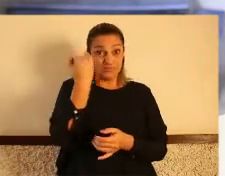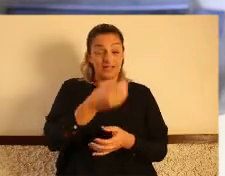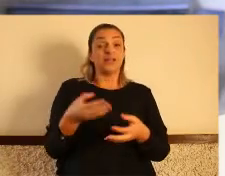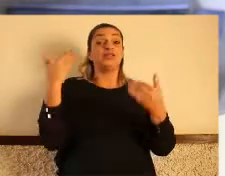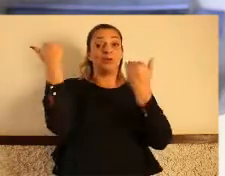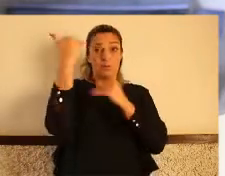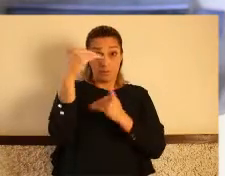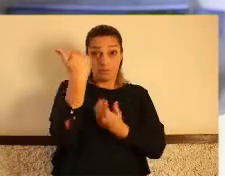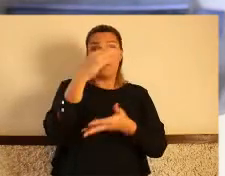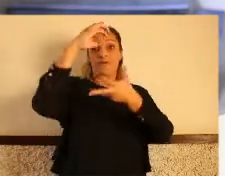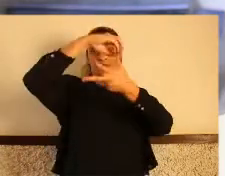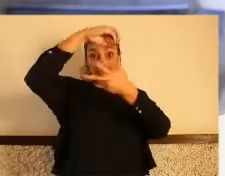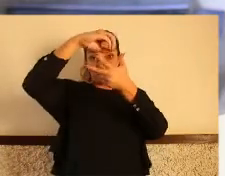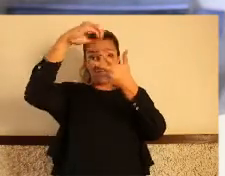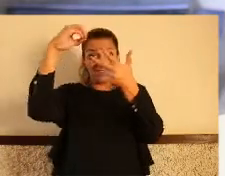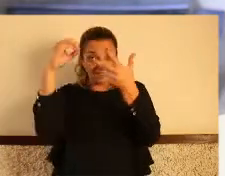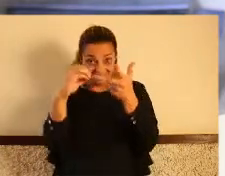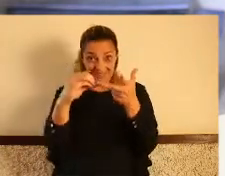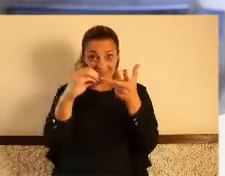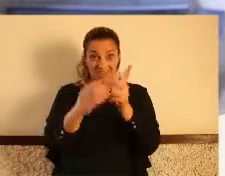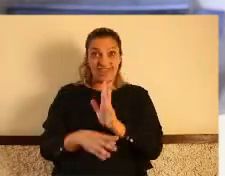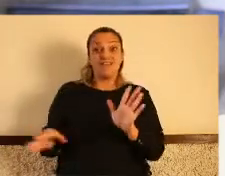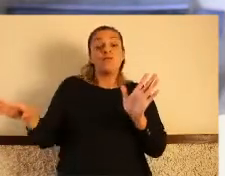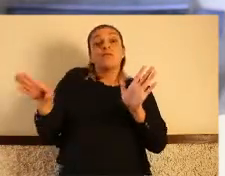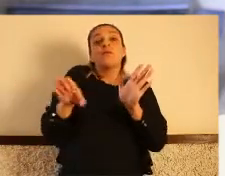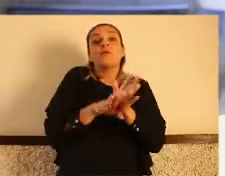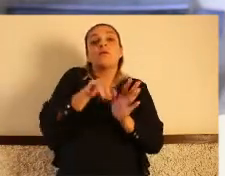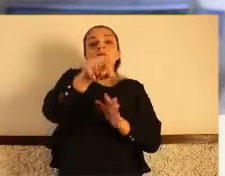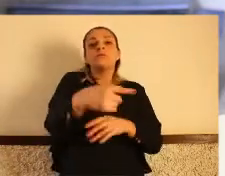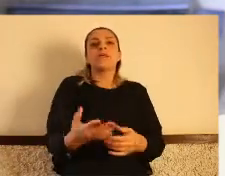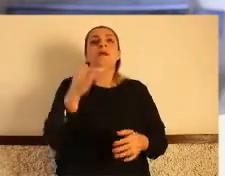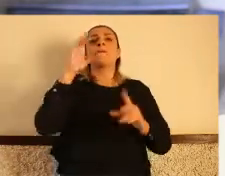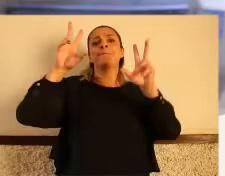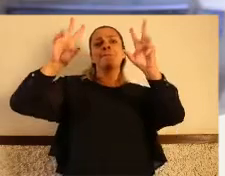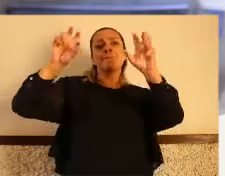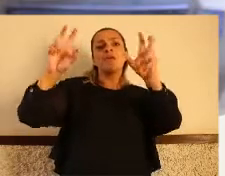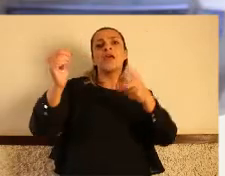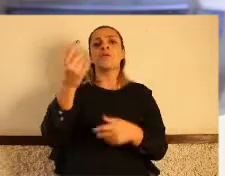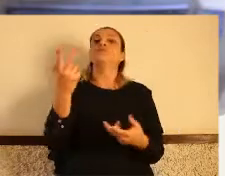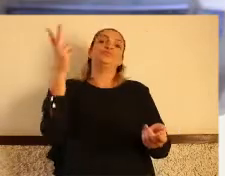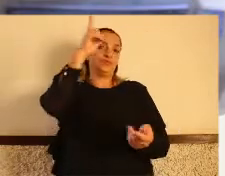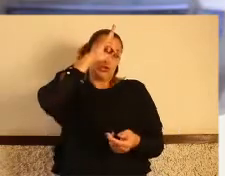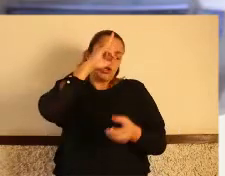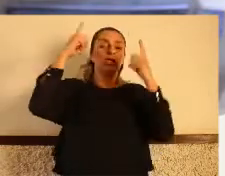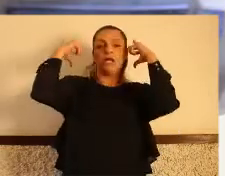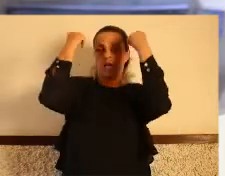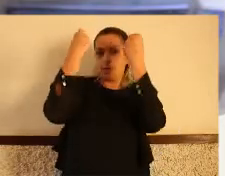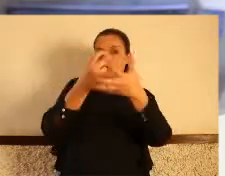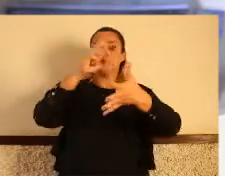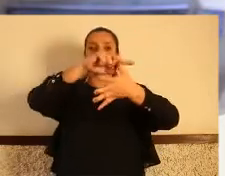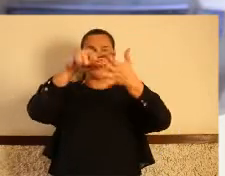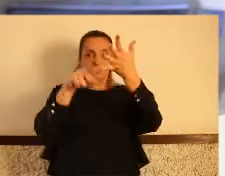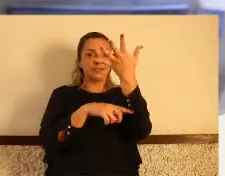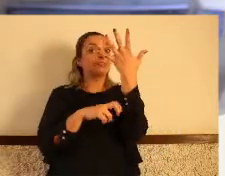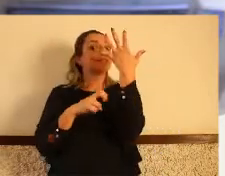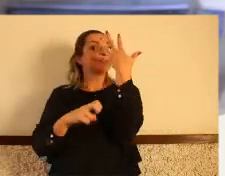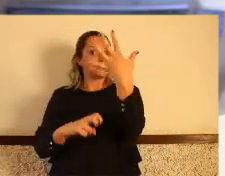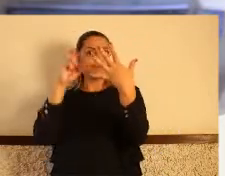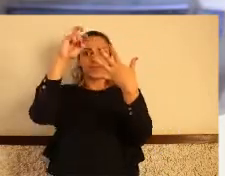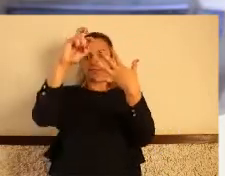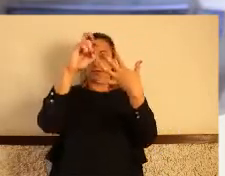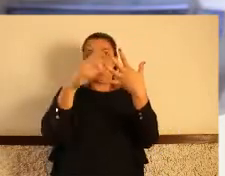no Enem, nós vamos direto para os períodos mais importantes. A história grega ela é marcada por 5 períodos, mas nós